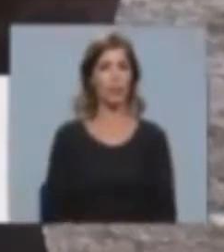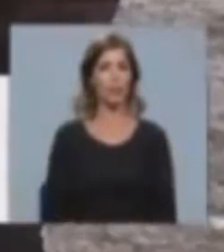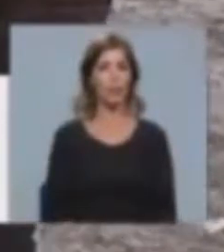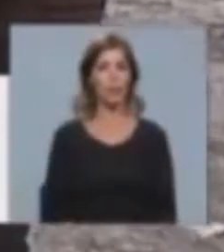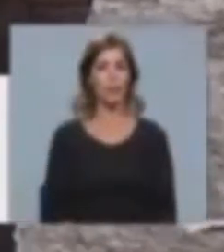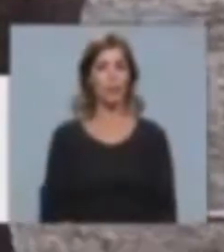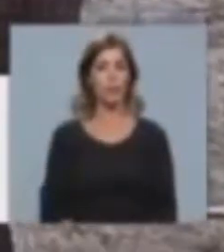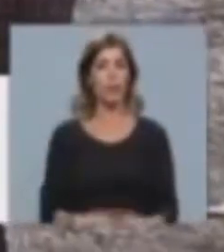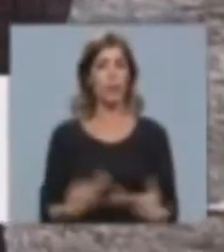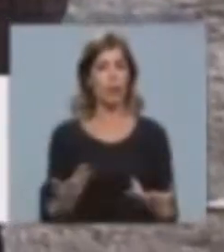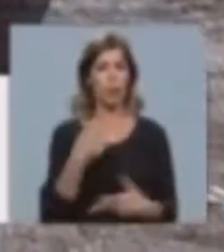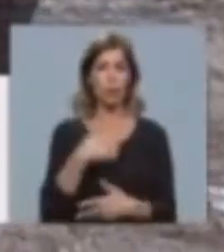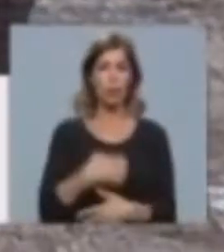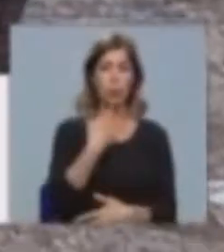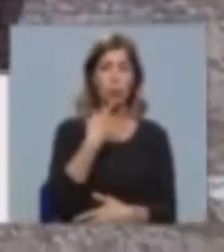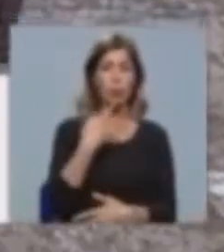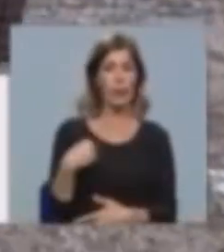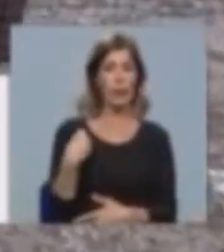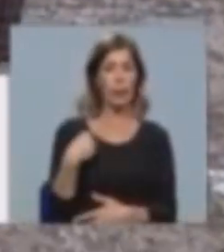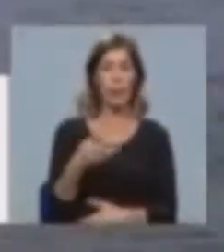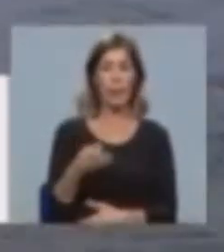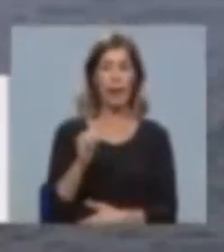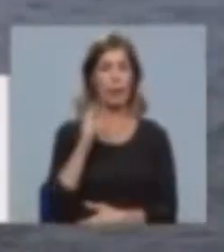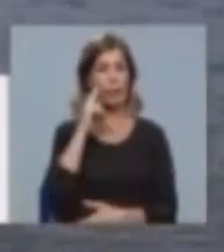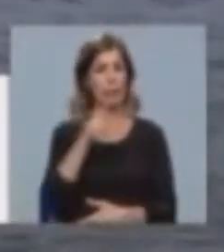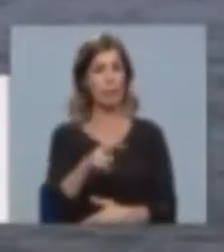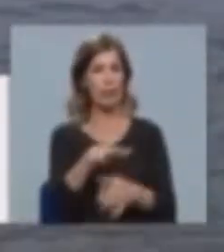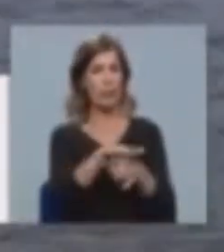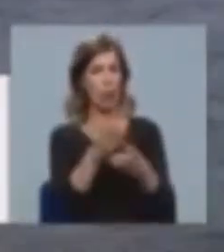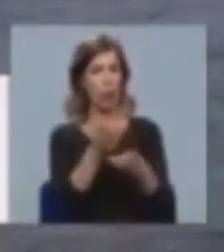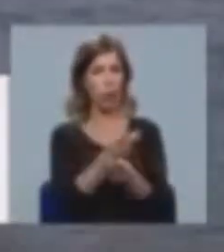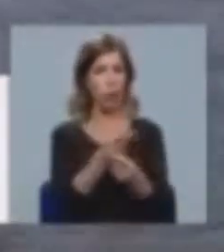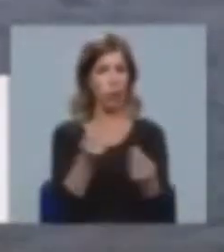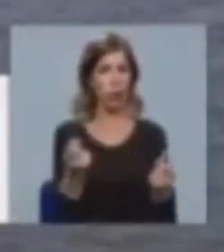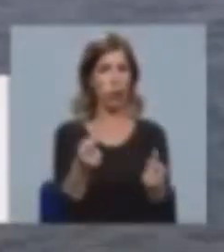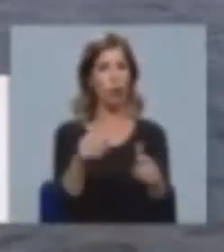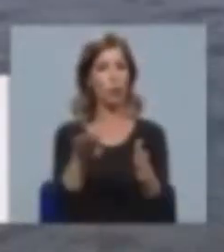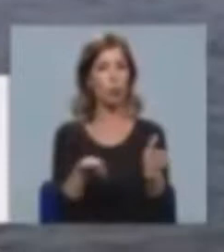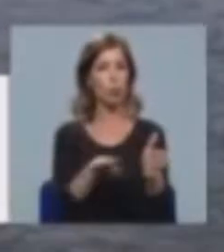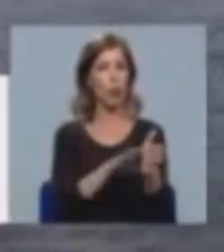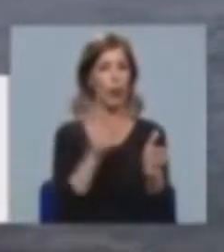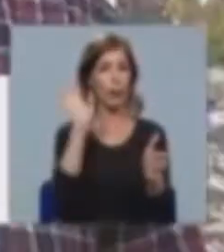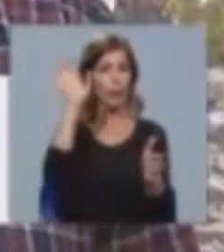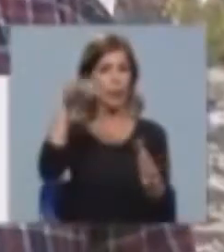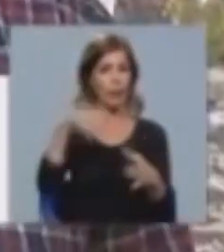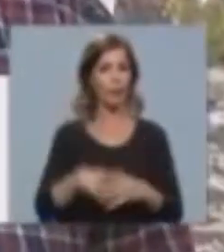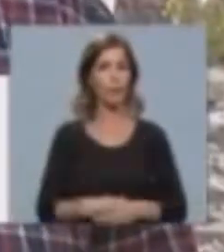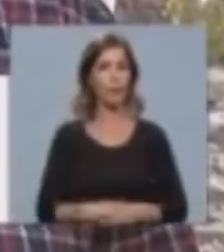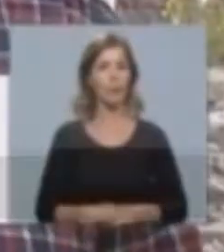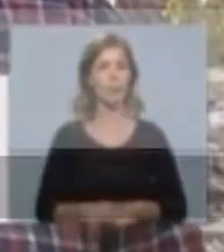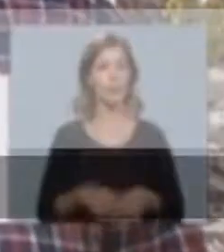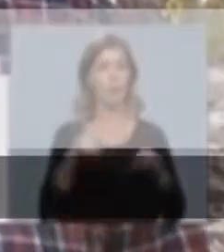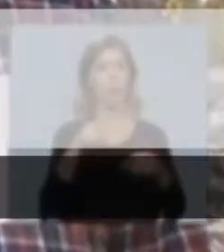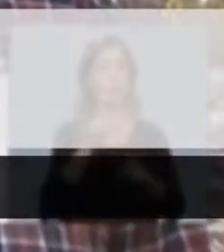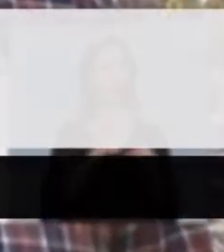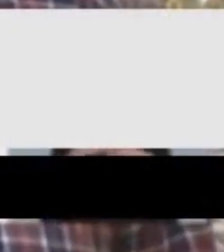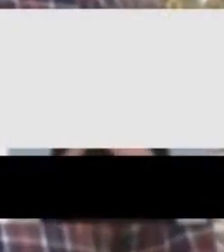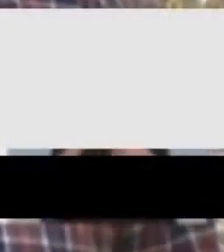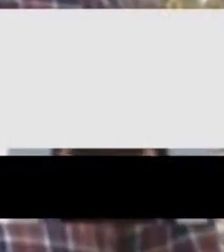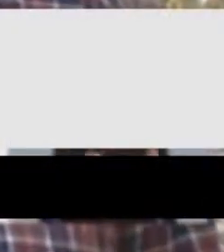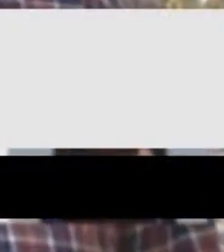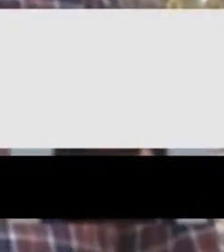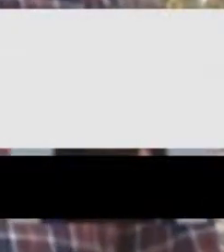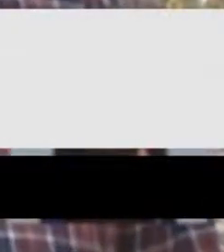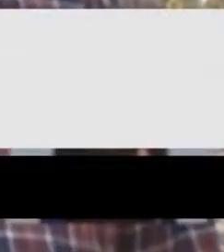É com muita preocupação que o PS vê o estado de degradação do cais da Ribeira Brava. É um cais que é necessário